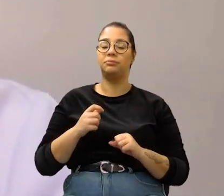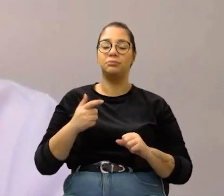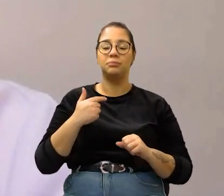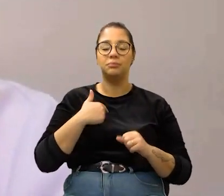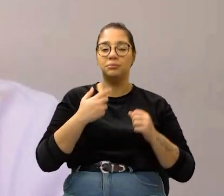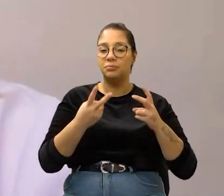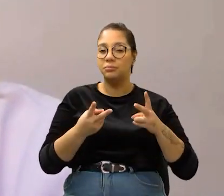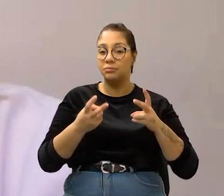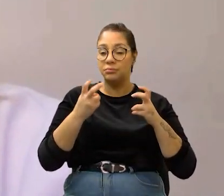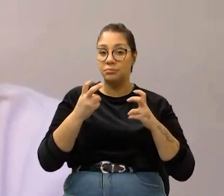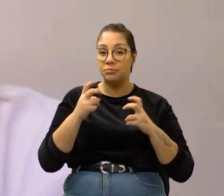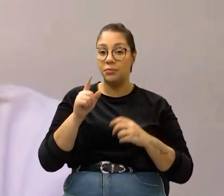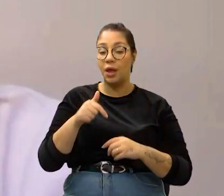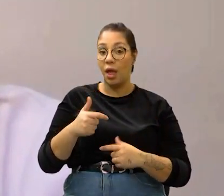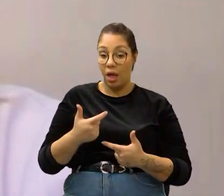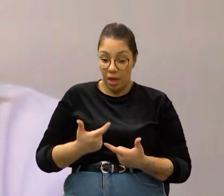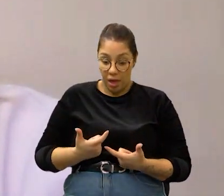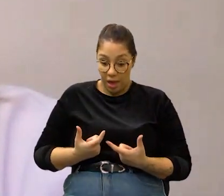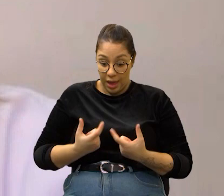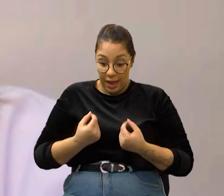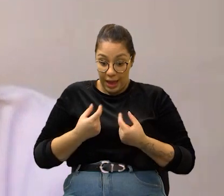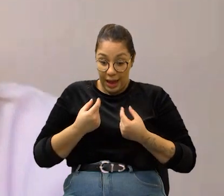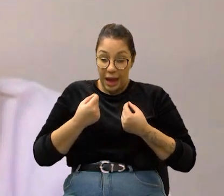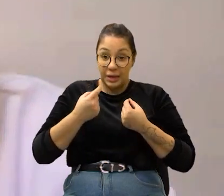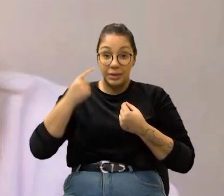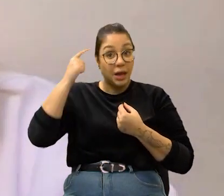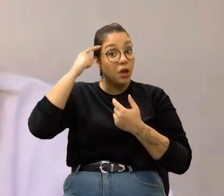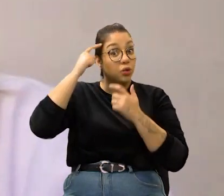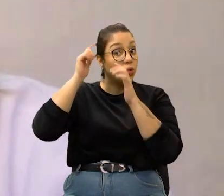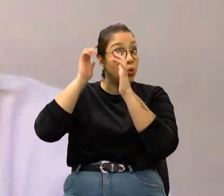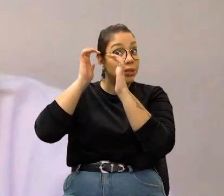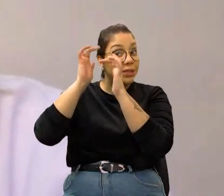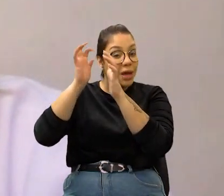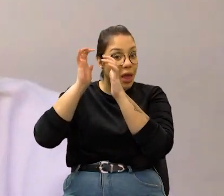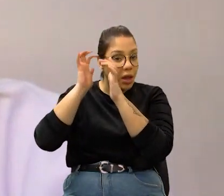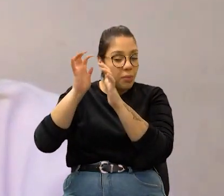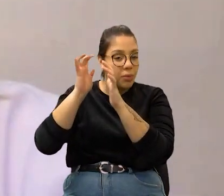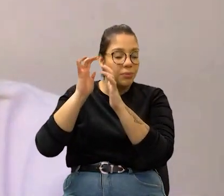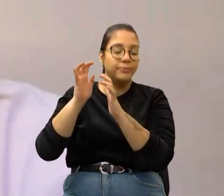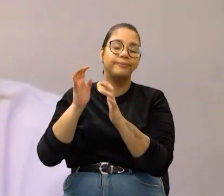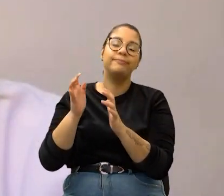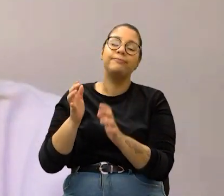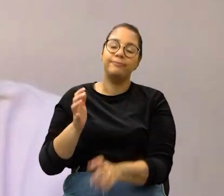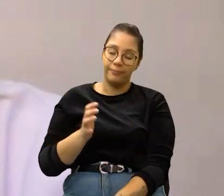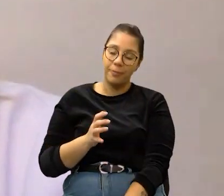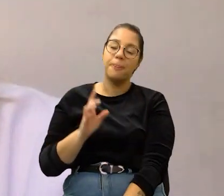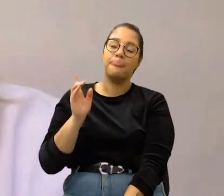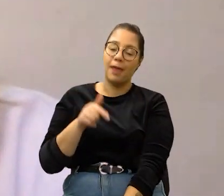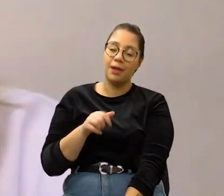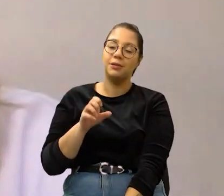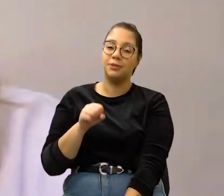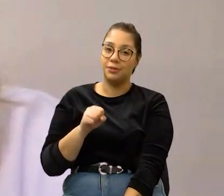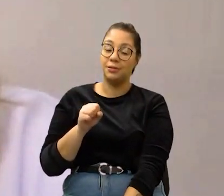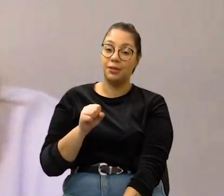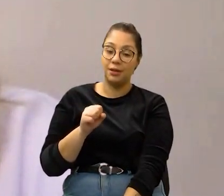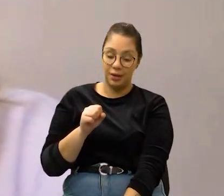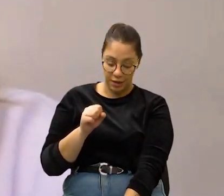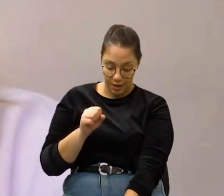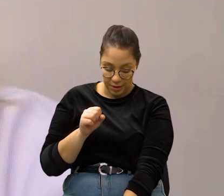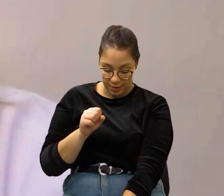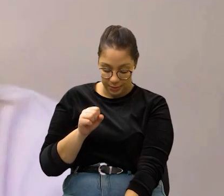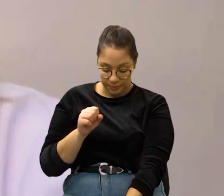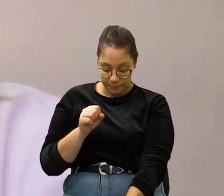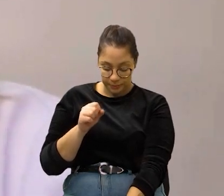sinto que falar que você tem um câncer no cérebro, né, parece que aí você